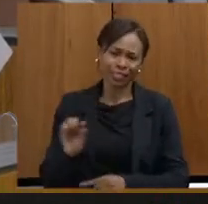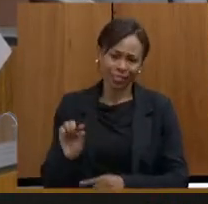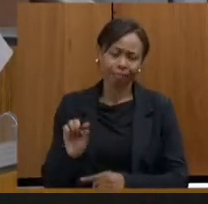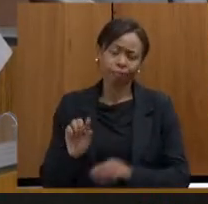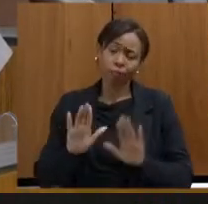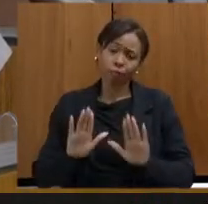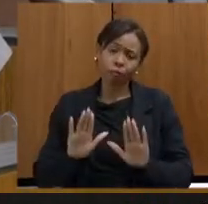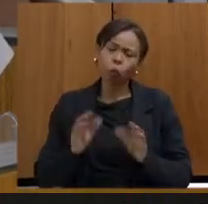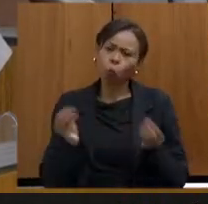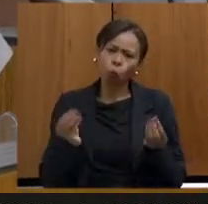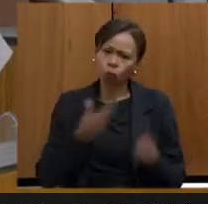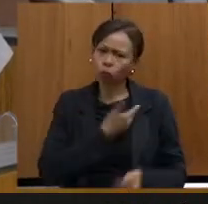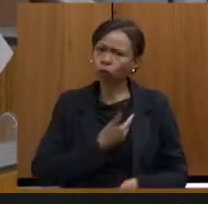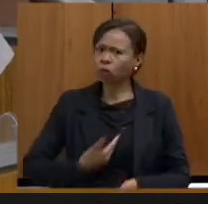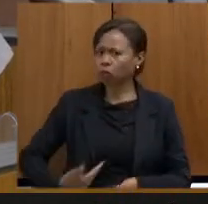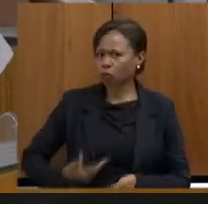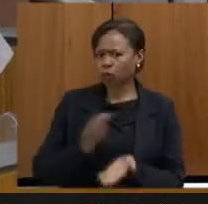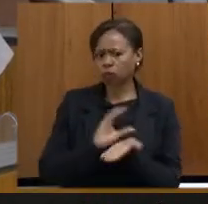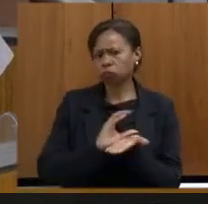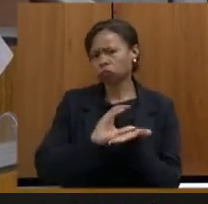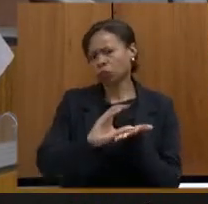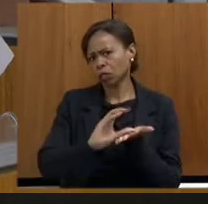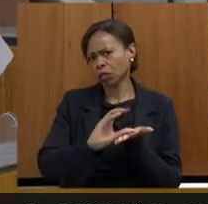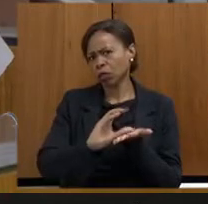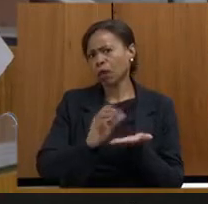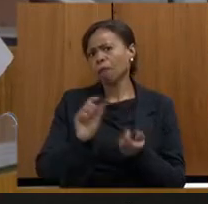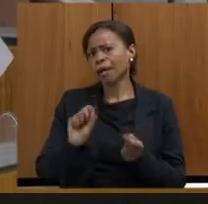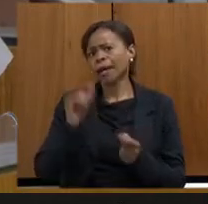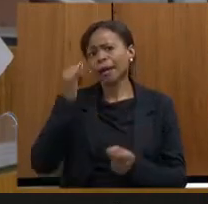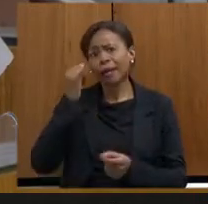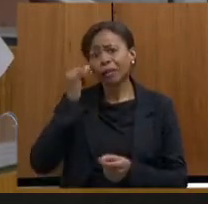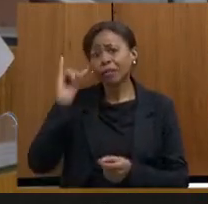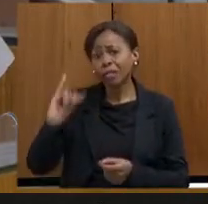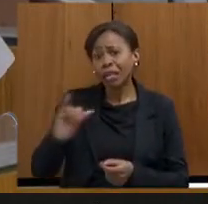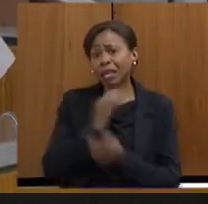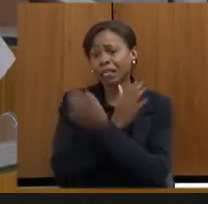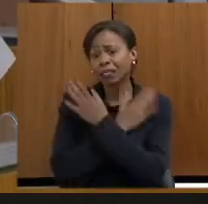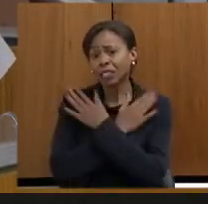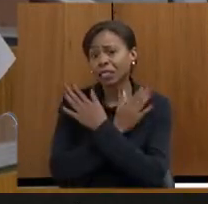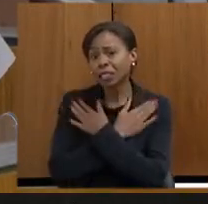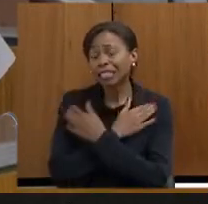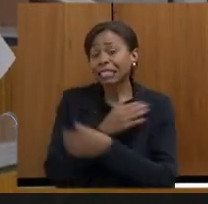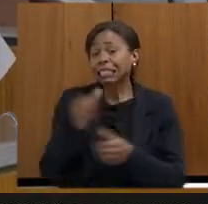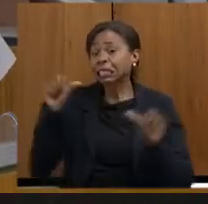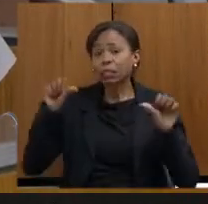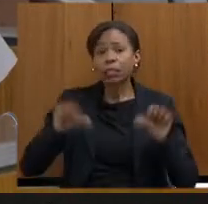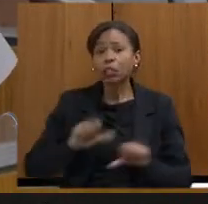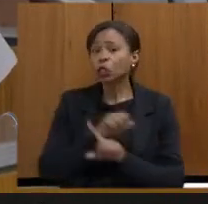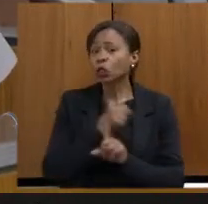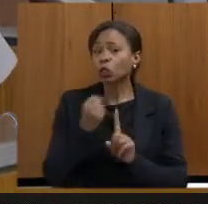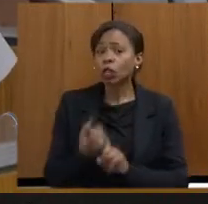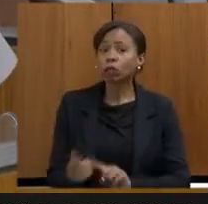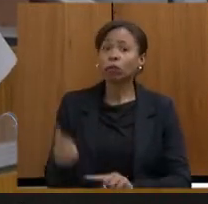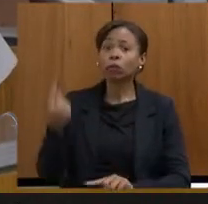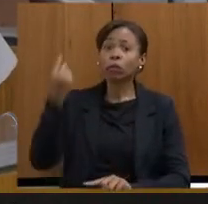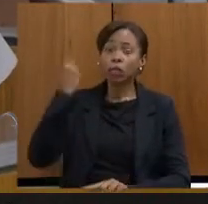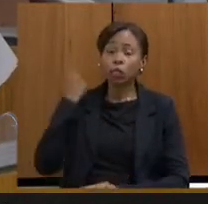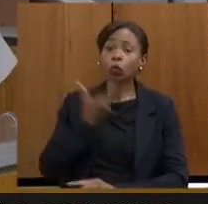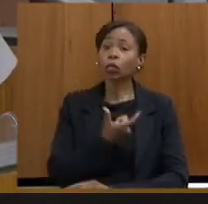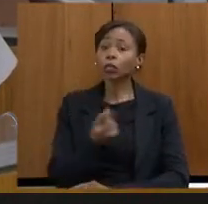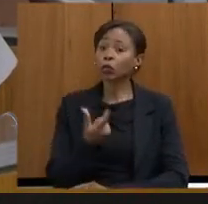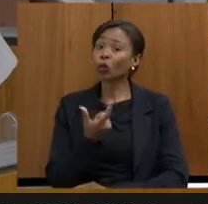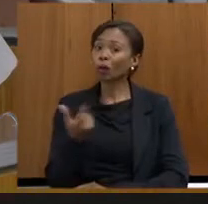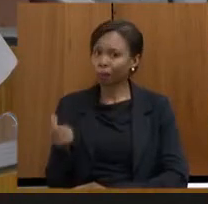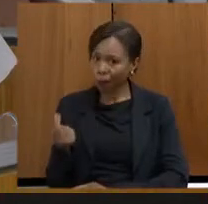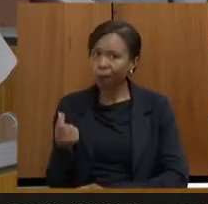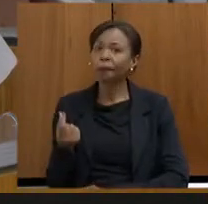onde o Estado tem aplicado os recursos para combater a maior crise social desde 2015? Desde os anos 2000, pelo